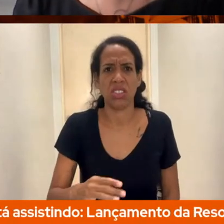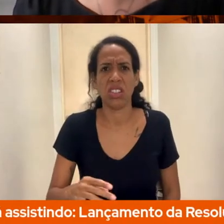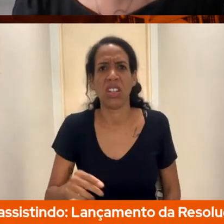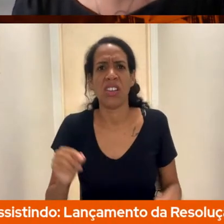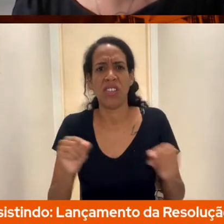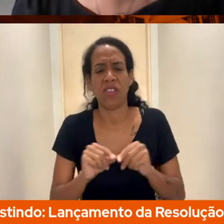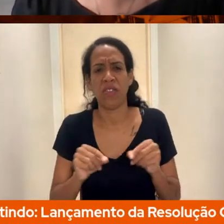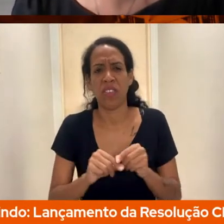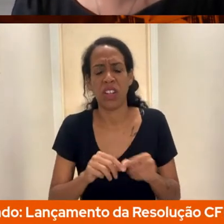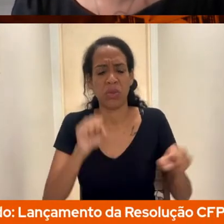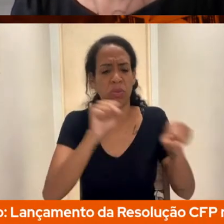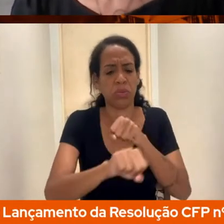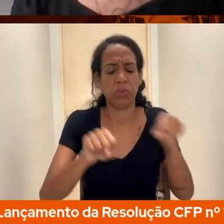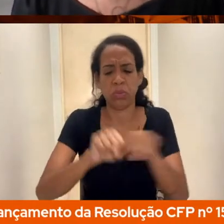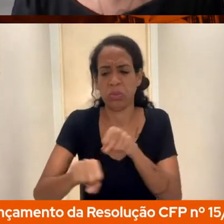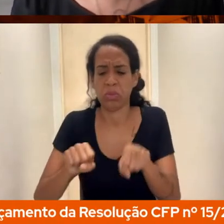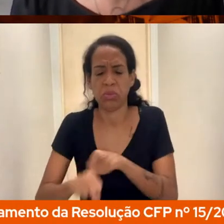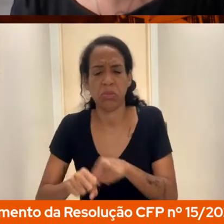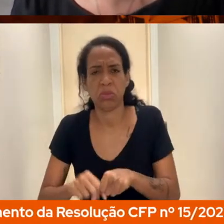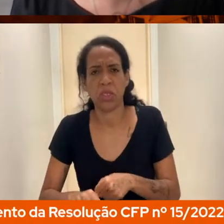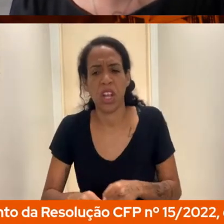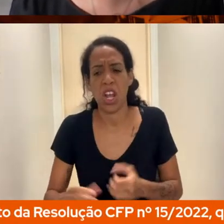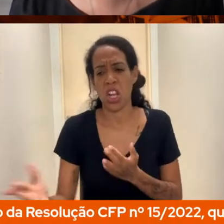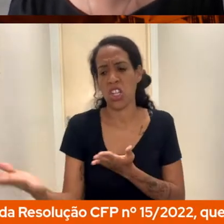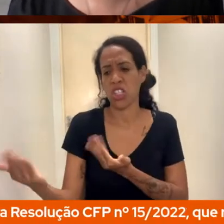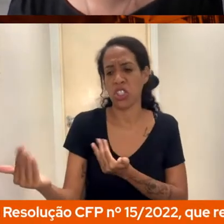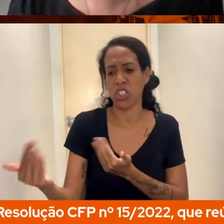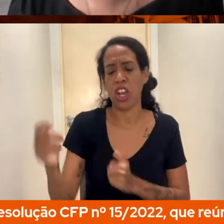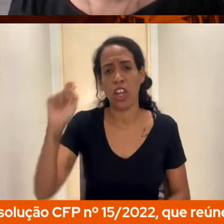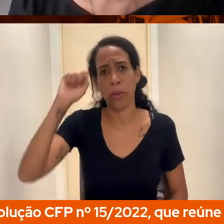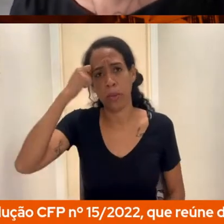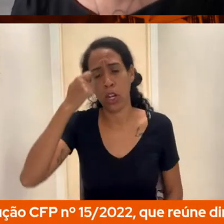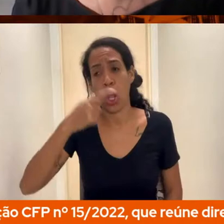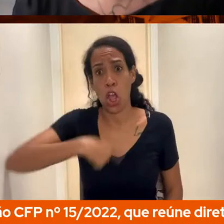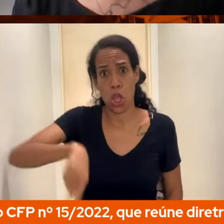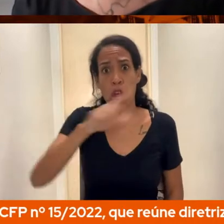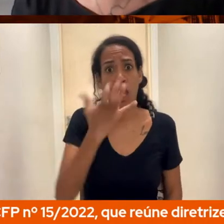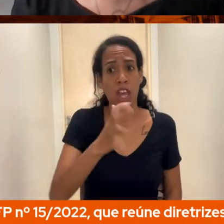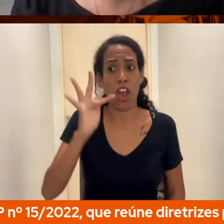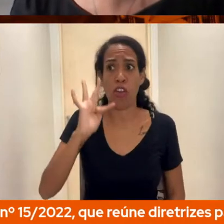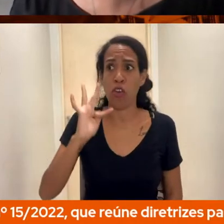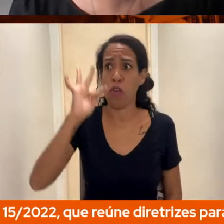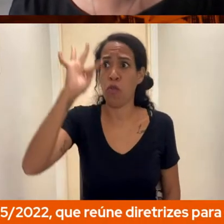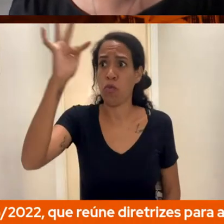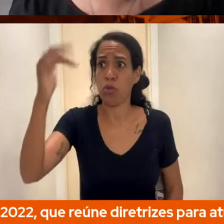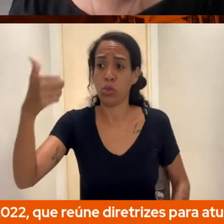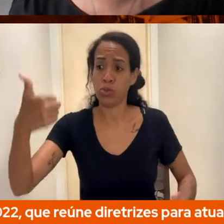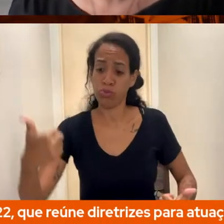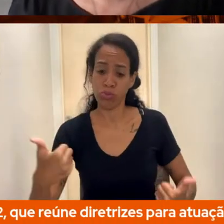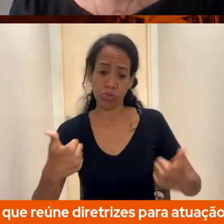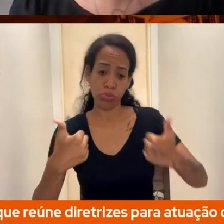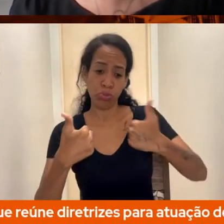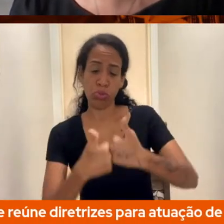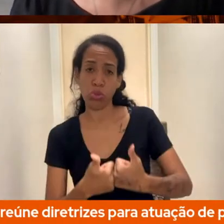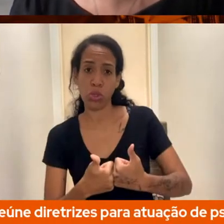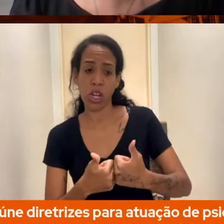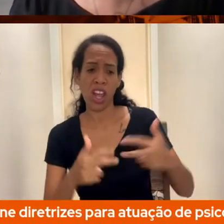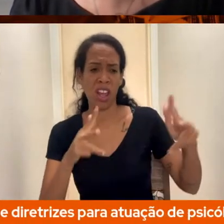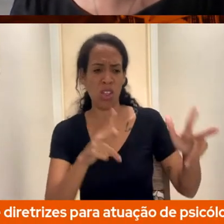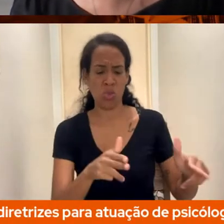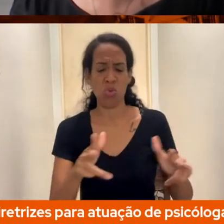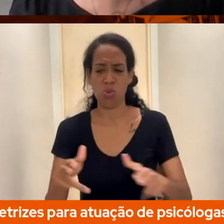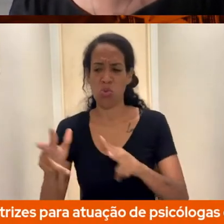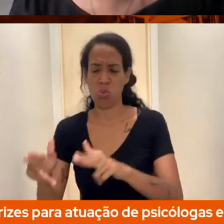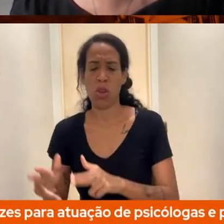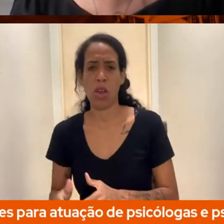da população jovem negra. Todos queremos, num futuro próximo, uma nação mais justa e igualitária, onde as